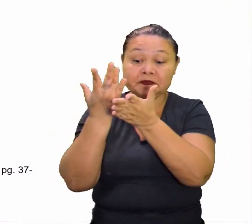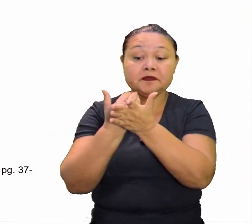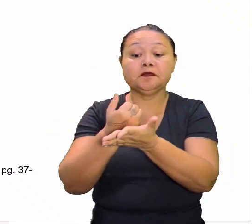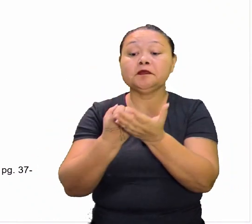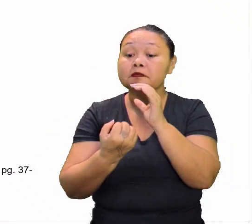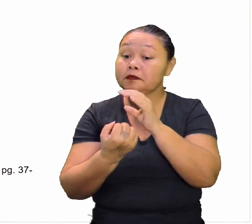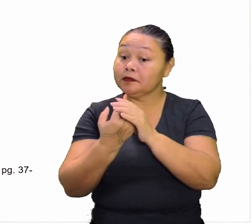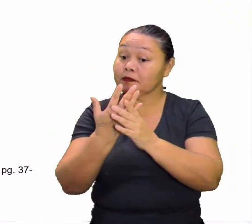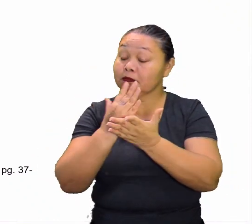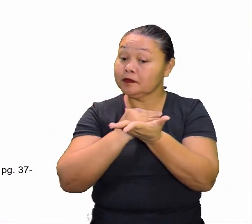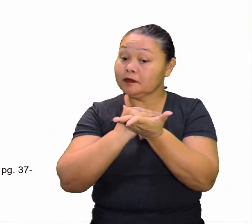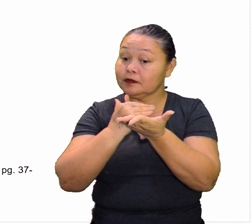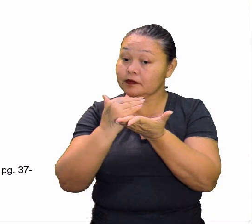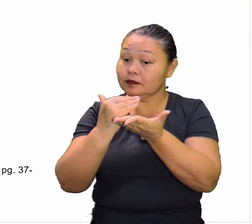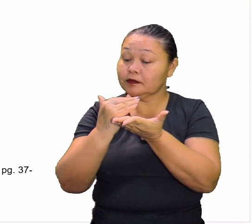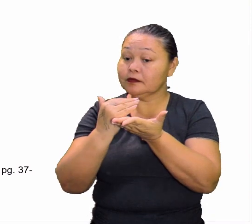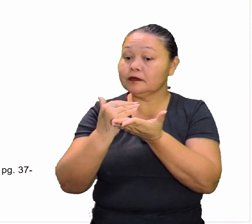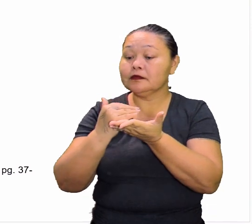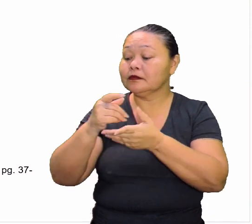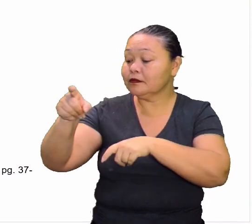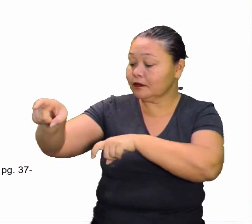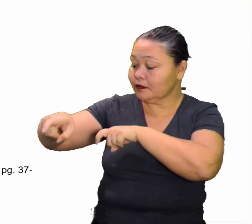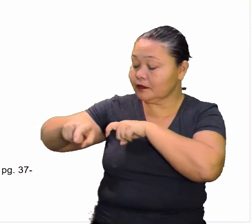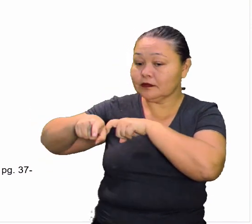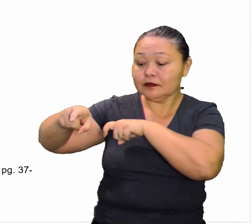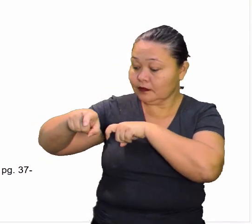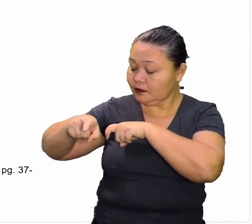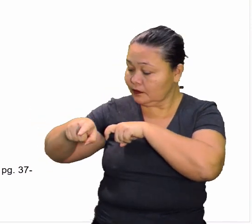nascer. Os caras começam a plantar,